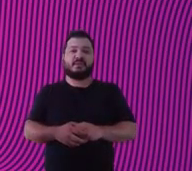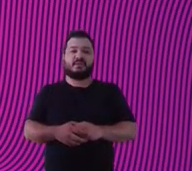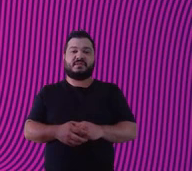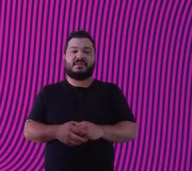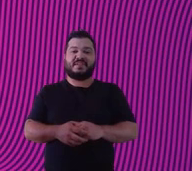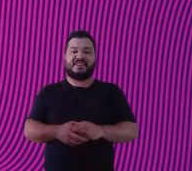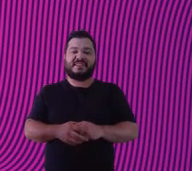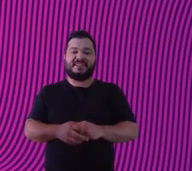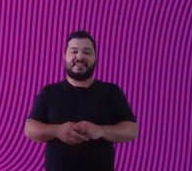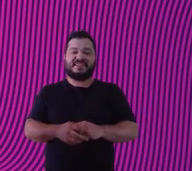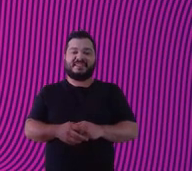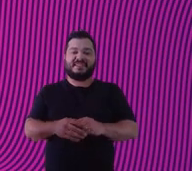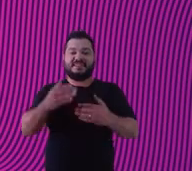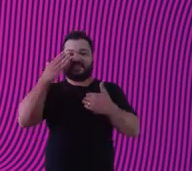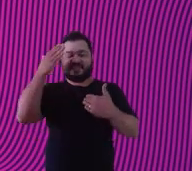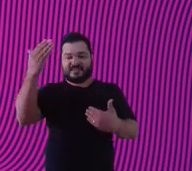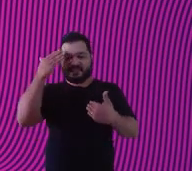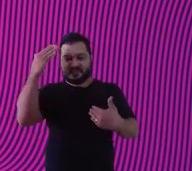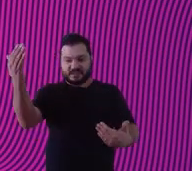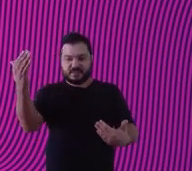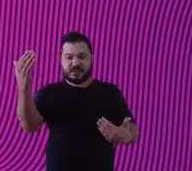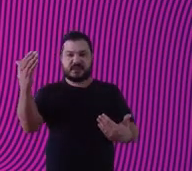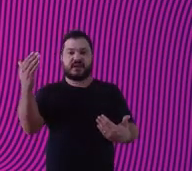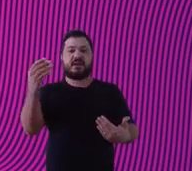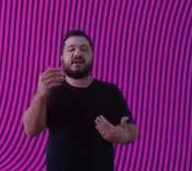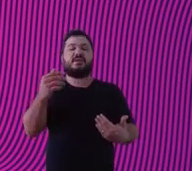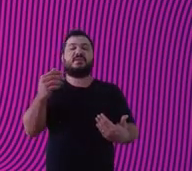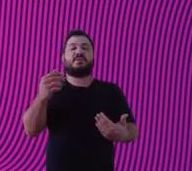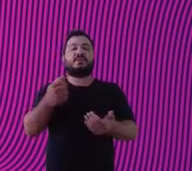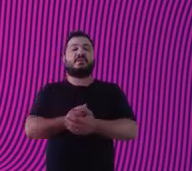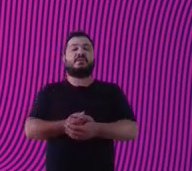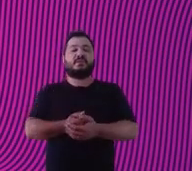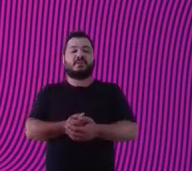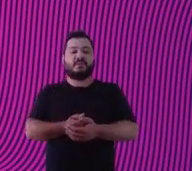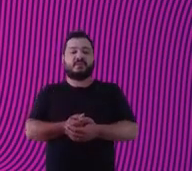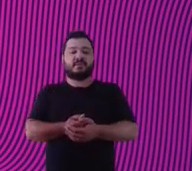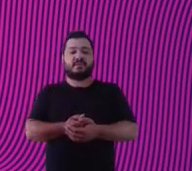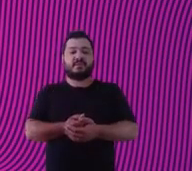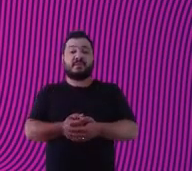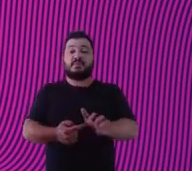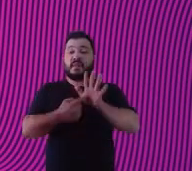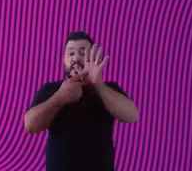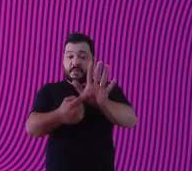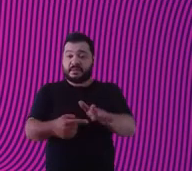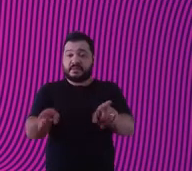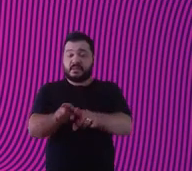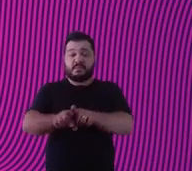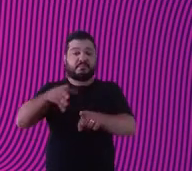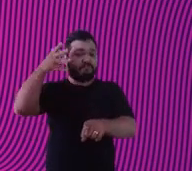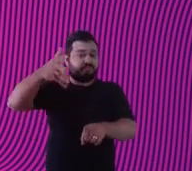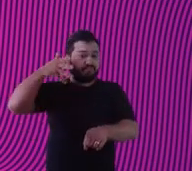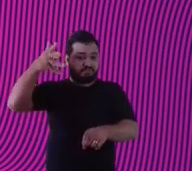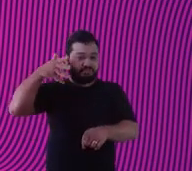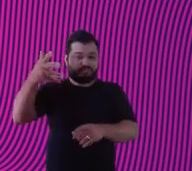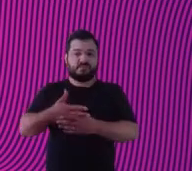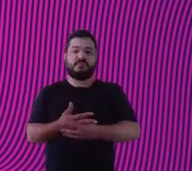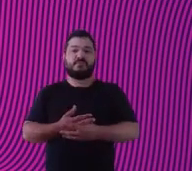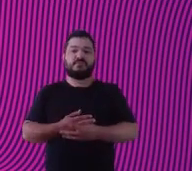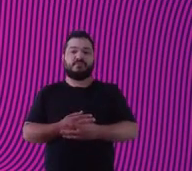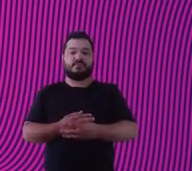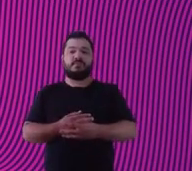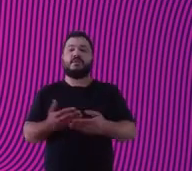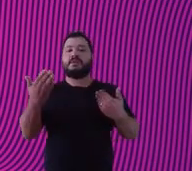Obrigado obrigado Rodrigo Obrigado Karine aí por lá elas apresentação pelas palavras aí eu